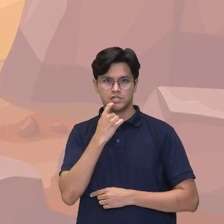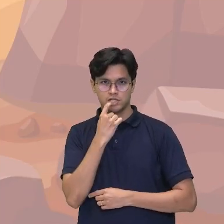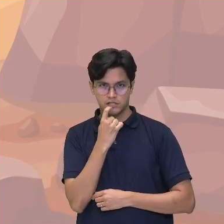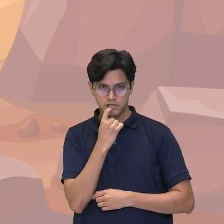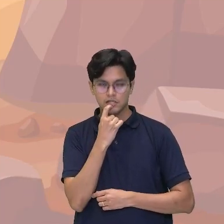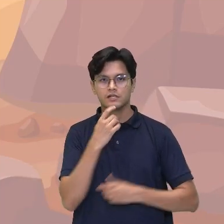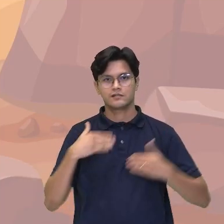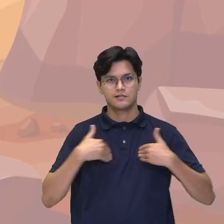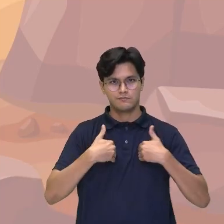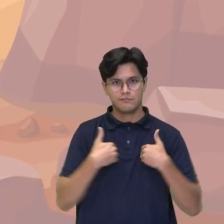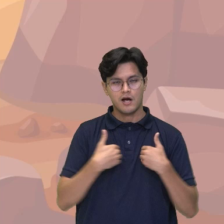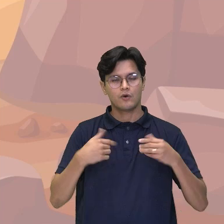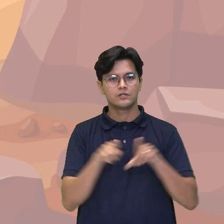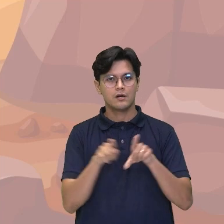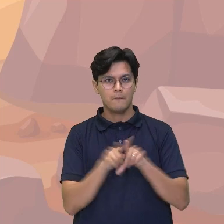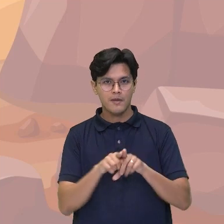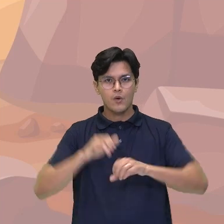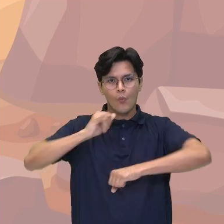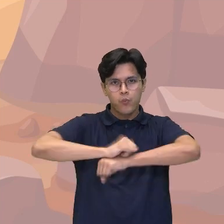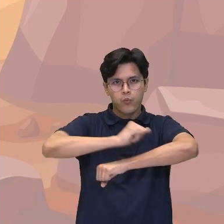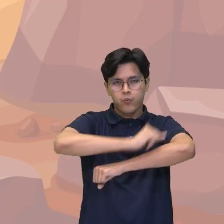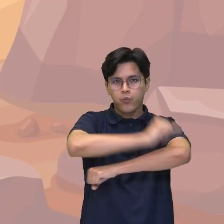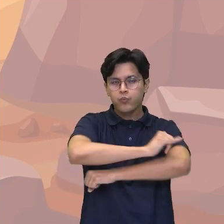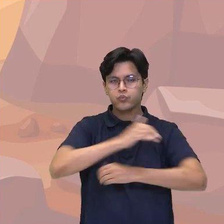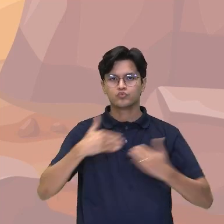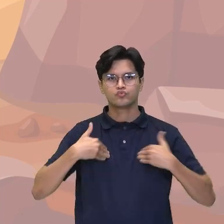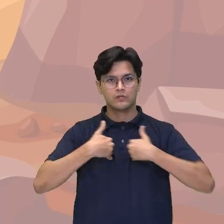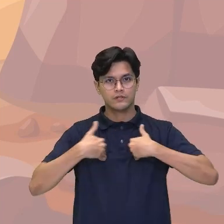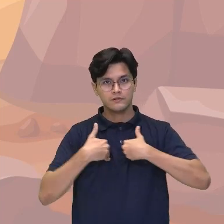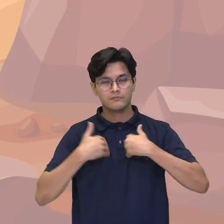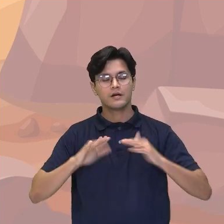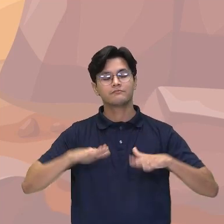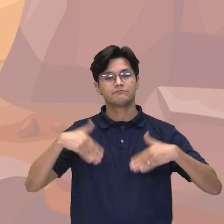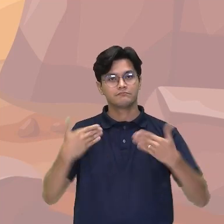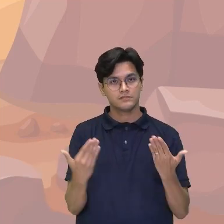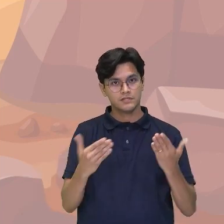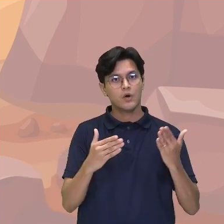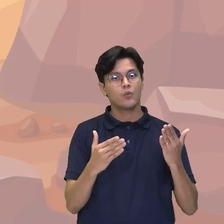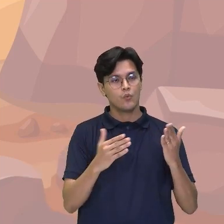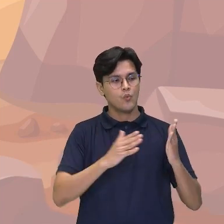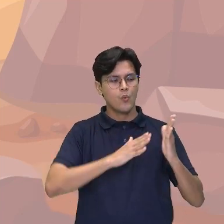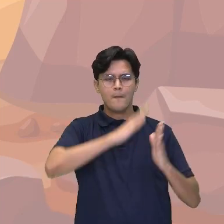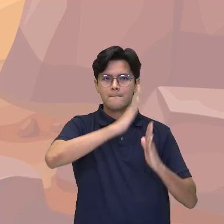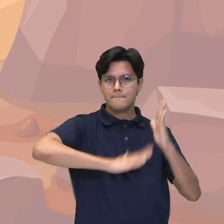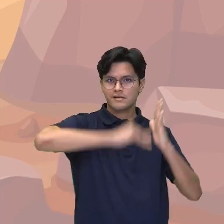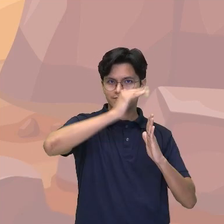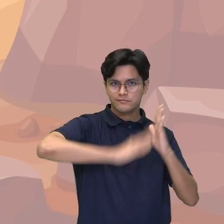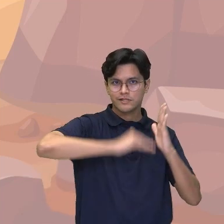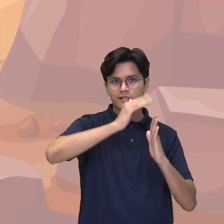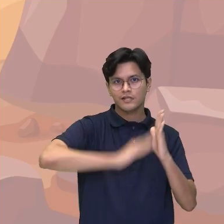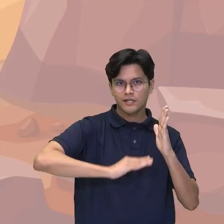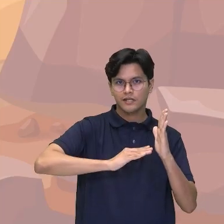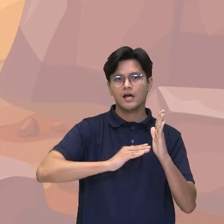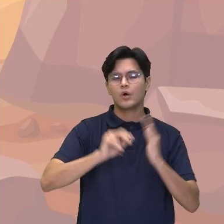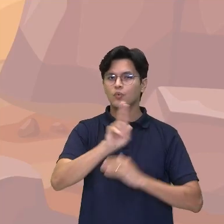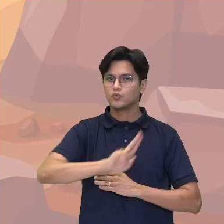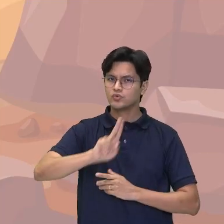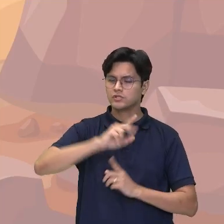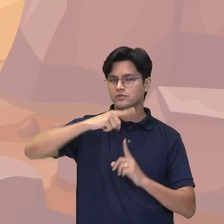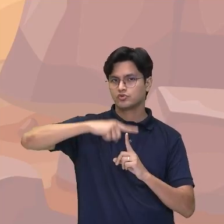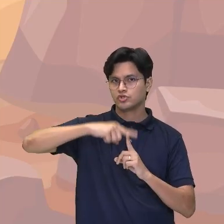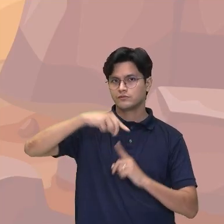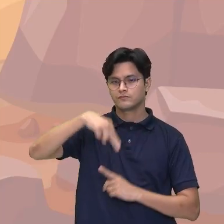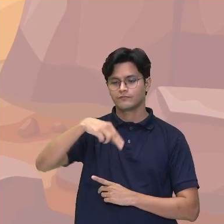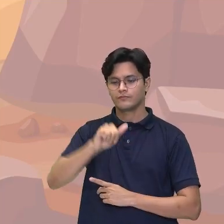gordura de animal. Então ele pintava de forma naturalista, o animal mais próximo possível do que ele via